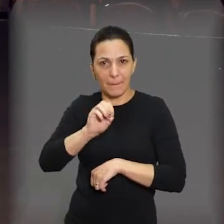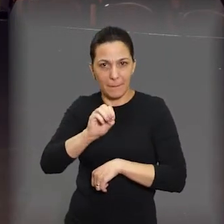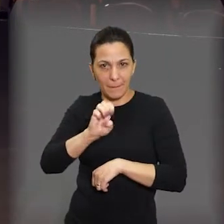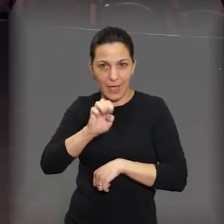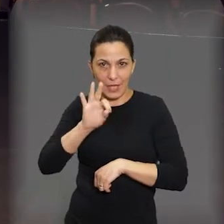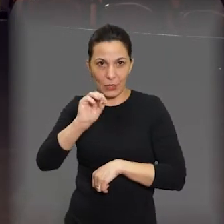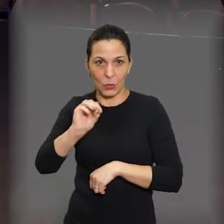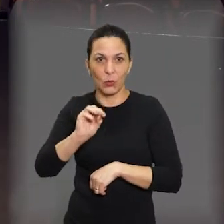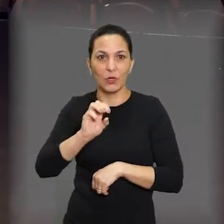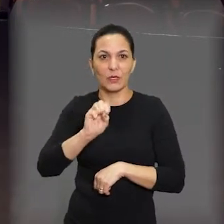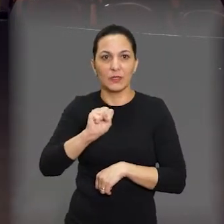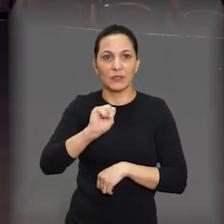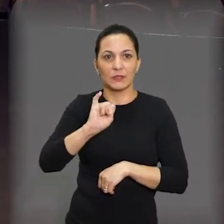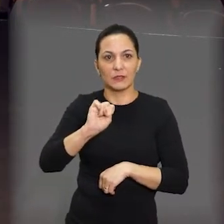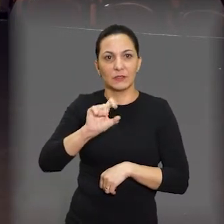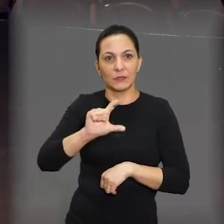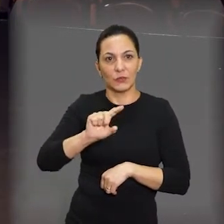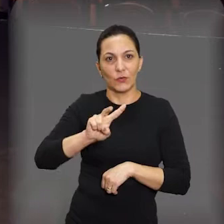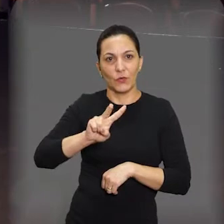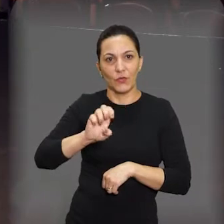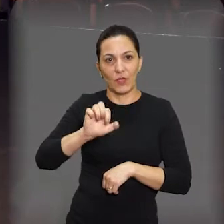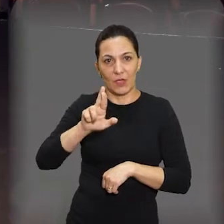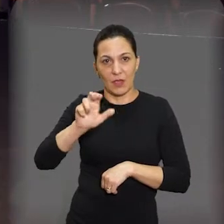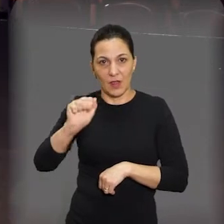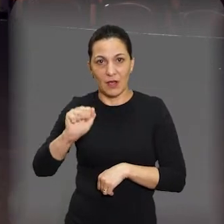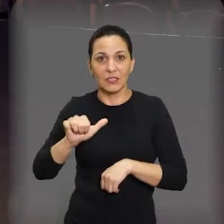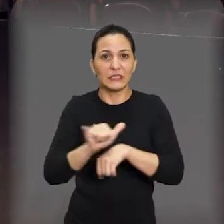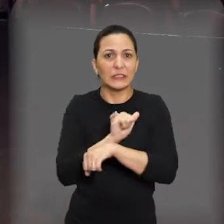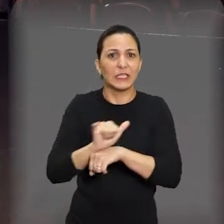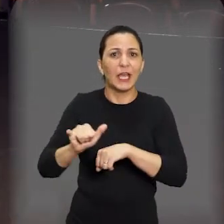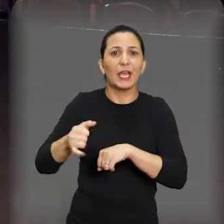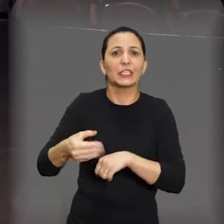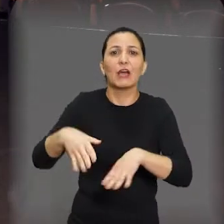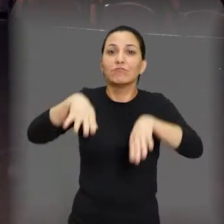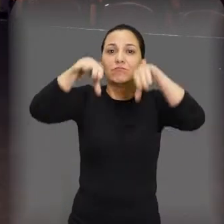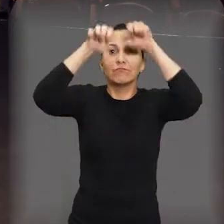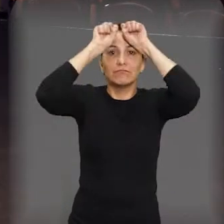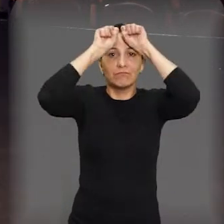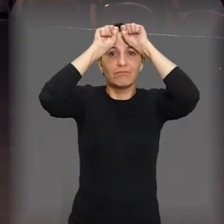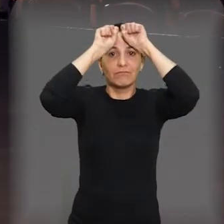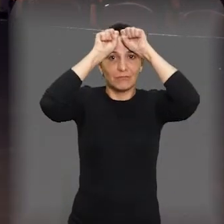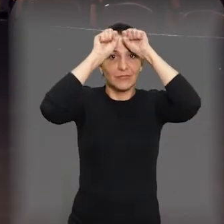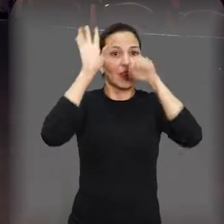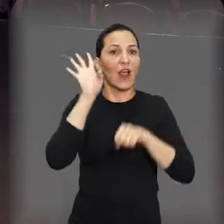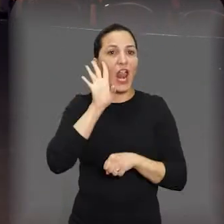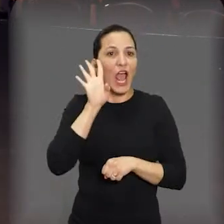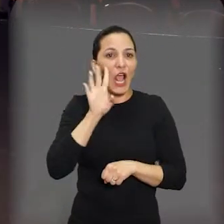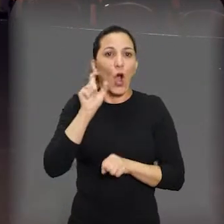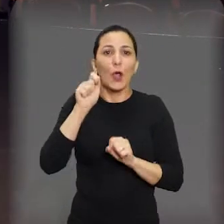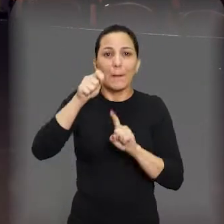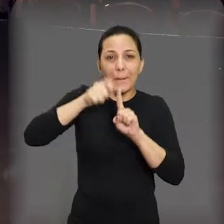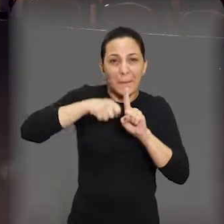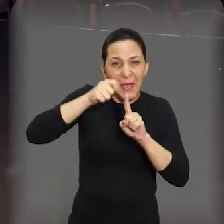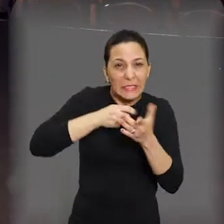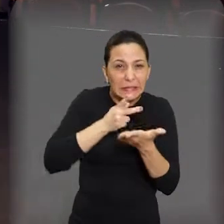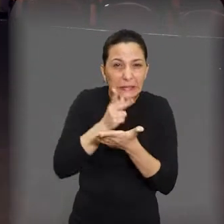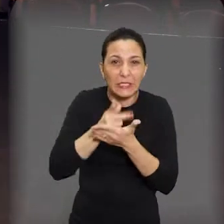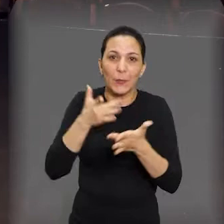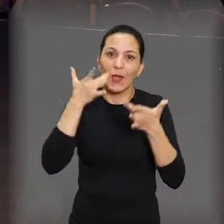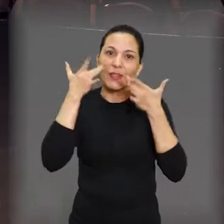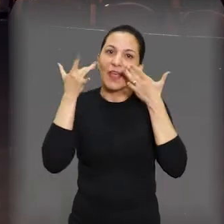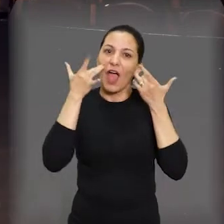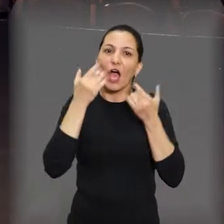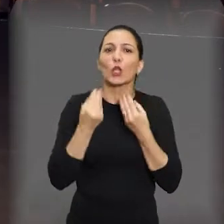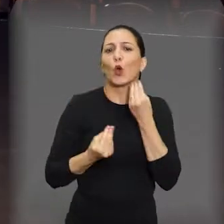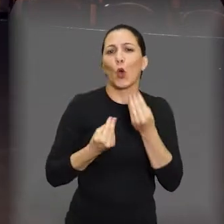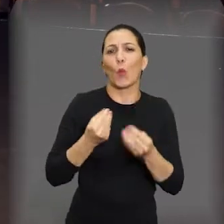provas, tinha uma coisa muito legal na escola que eu fiz do Beto Silveira, que chamava quebra-cara, que todo